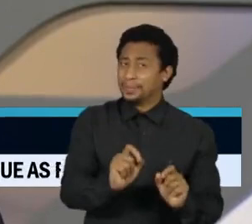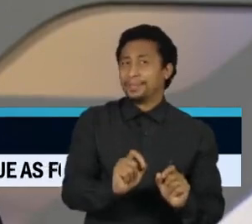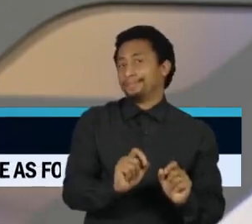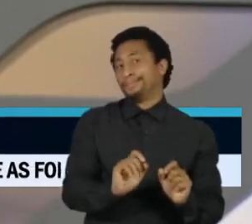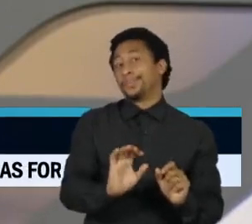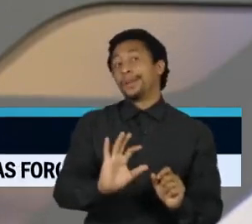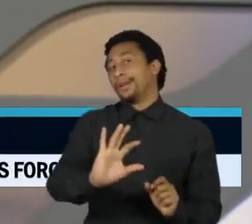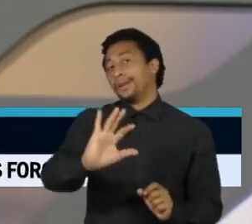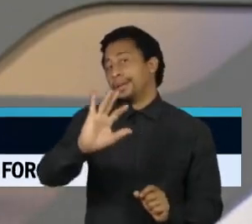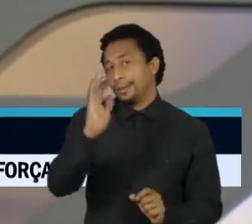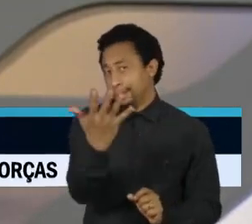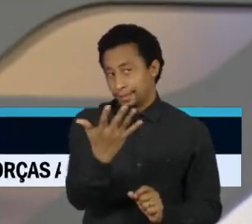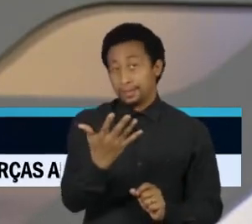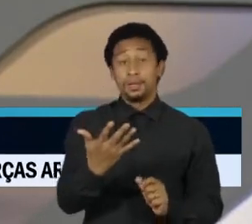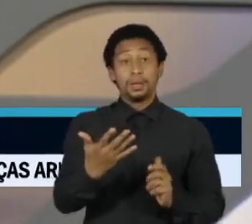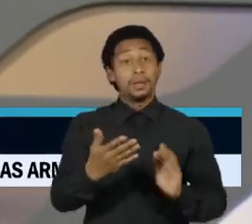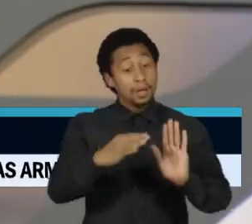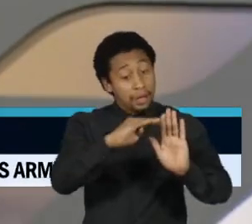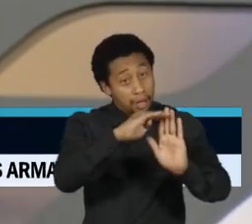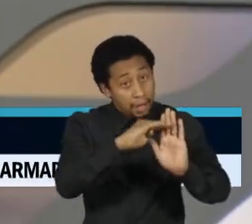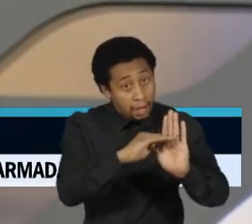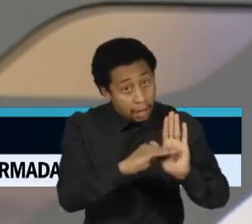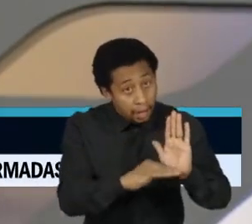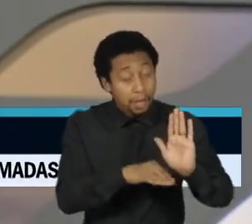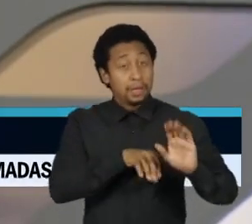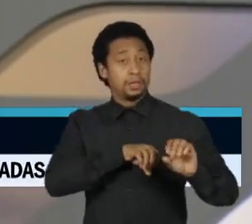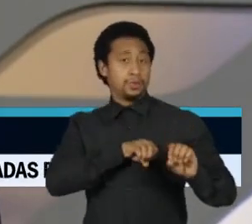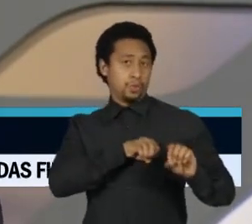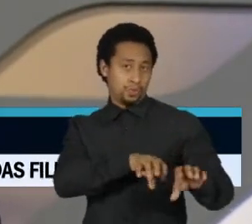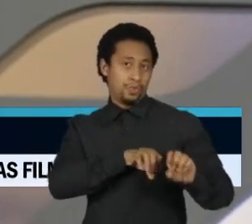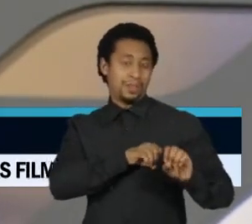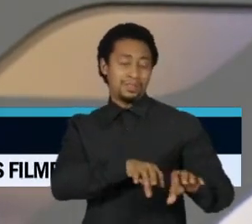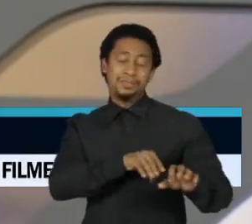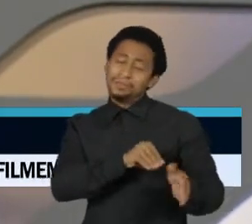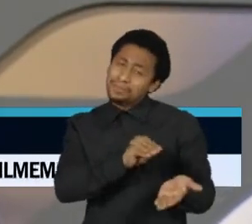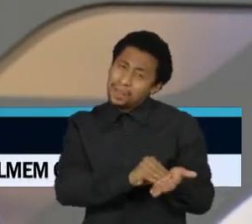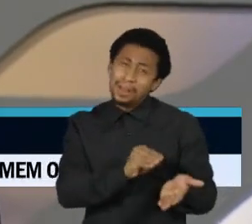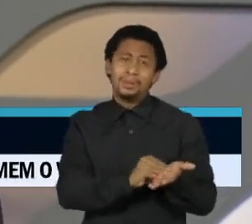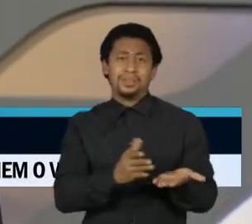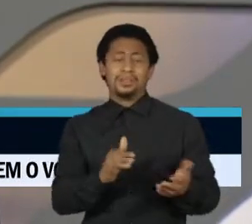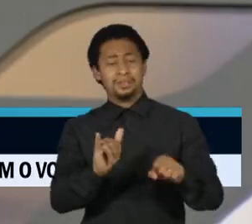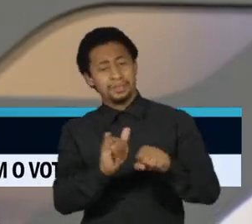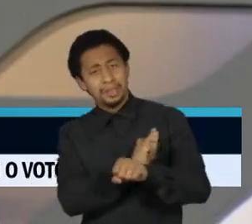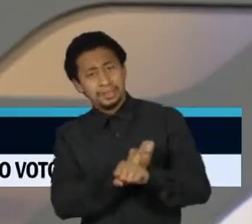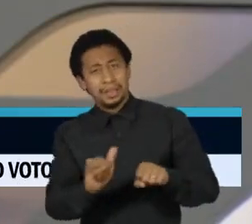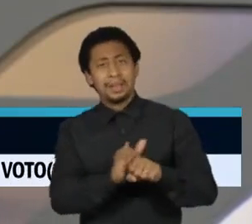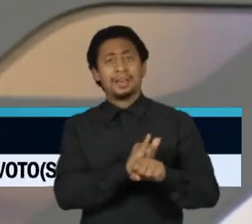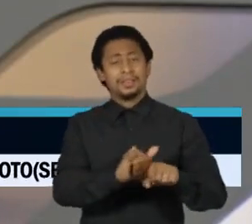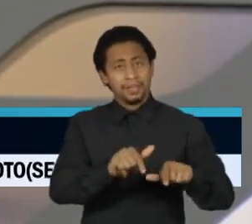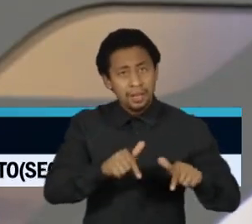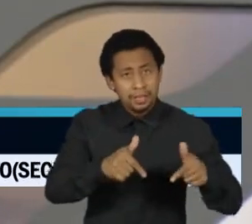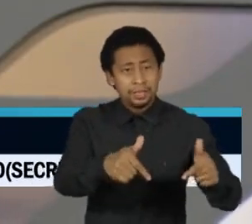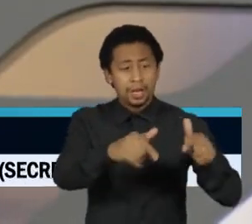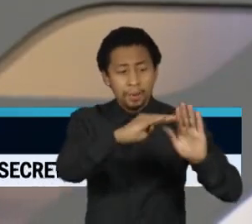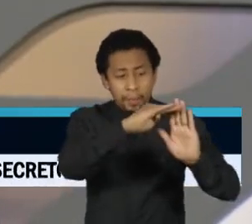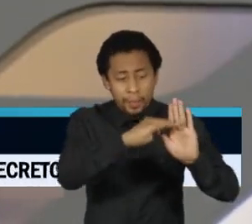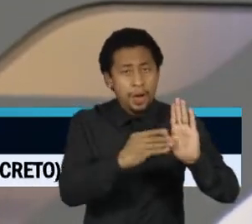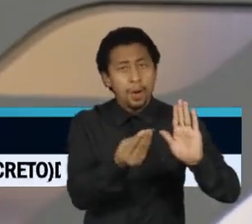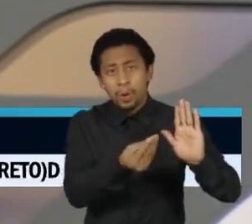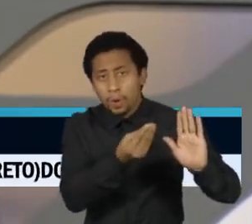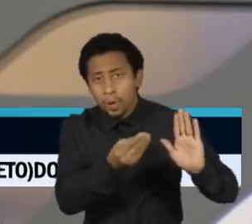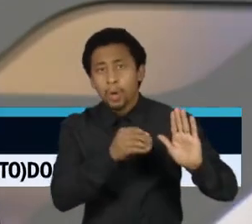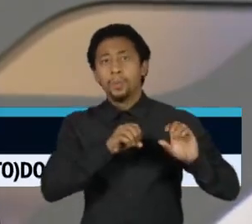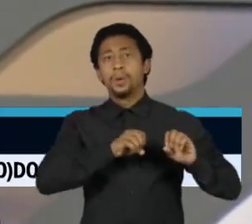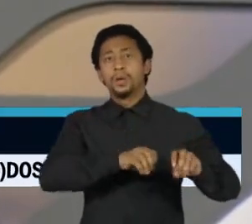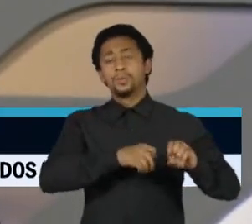causa isso é uma falha de política educacional. Quer dizer, falta planejamento na área educacional brasileira para direcionar